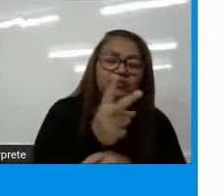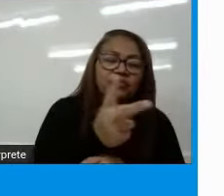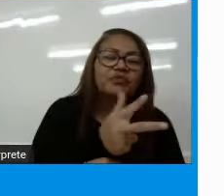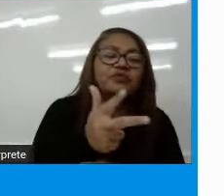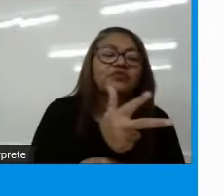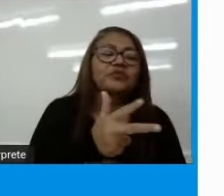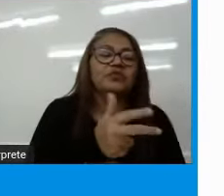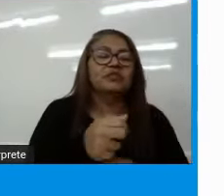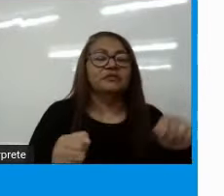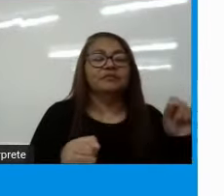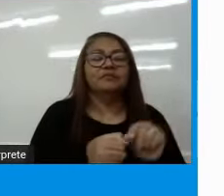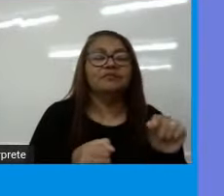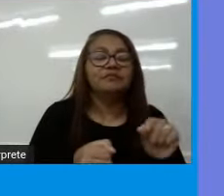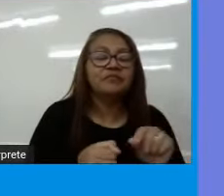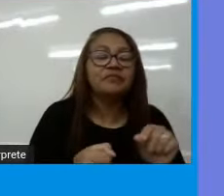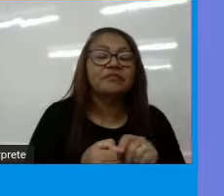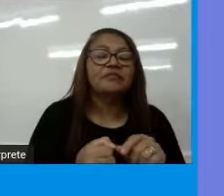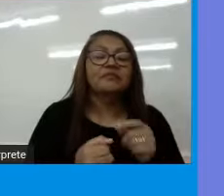consegue trabalhar nessa produção.